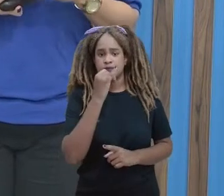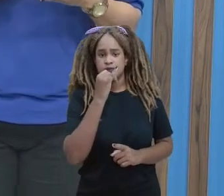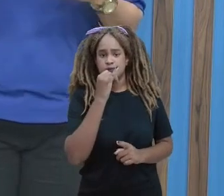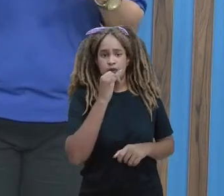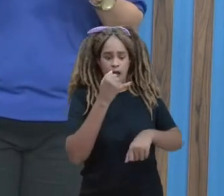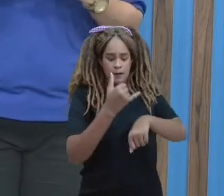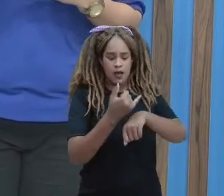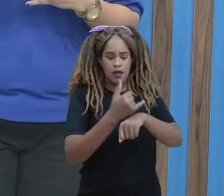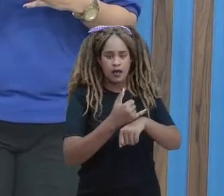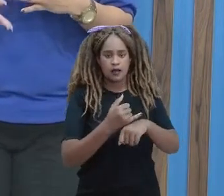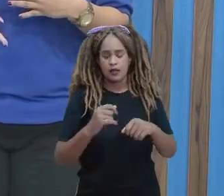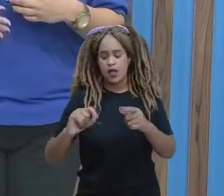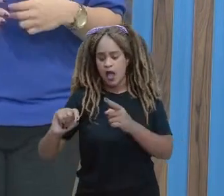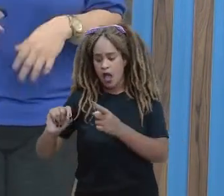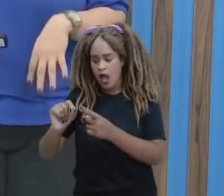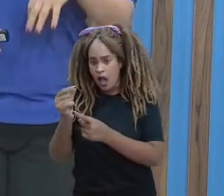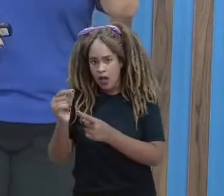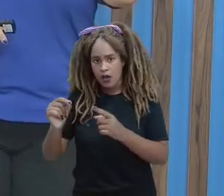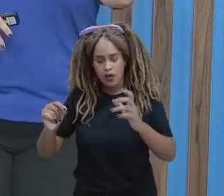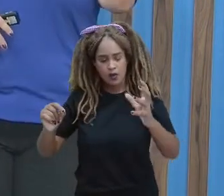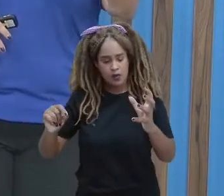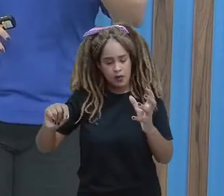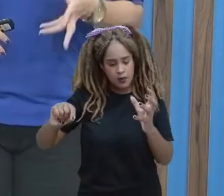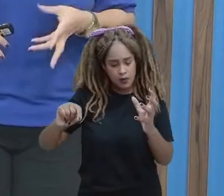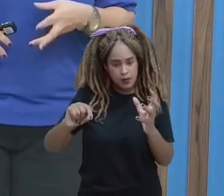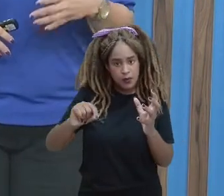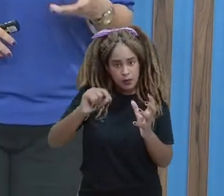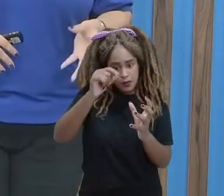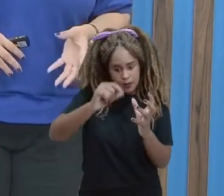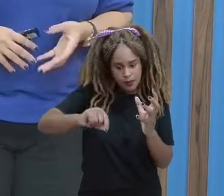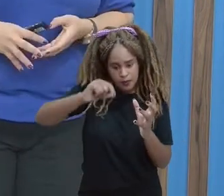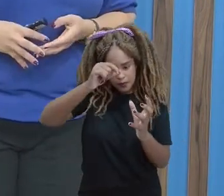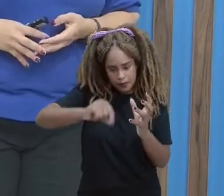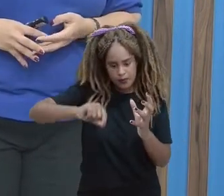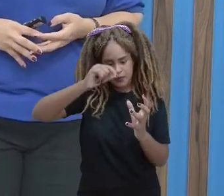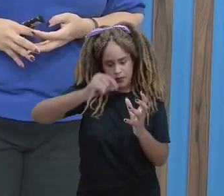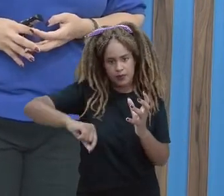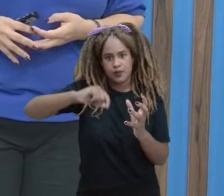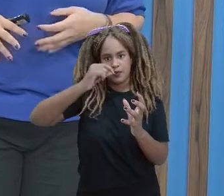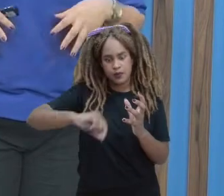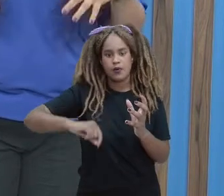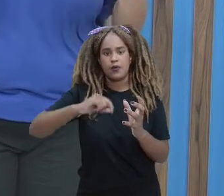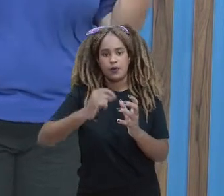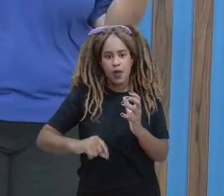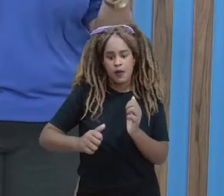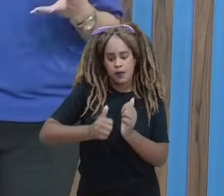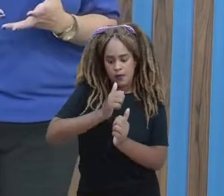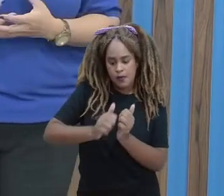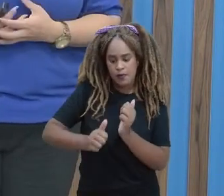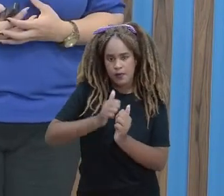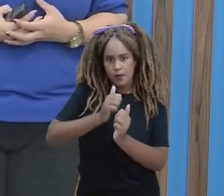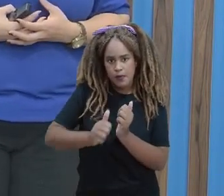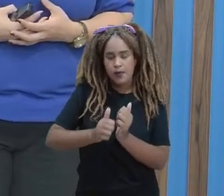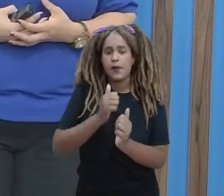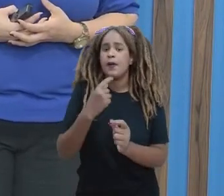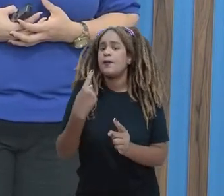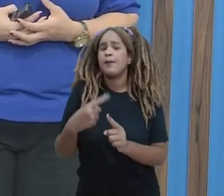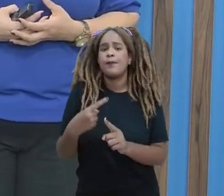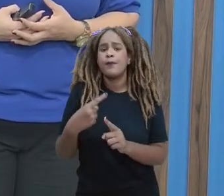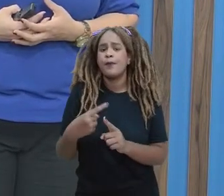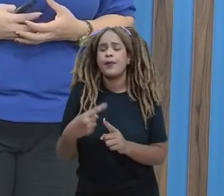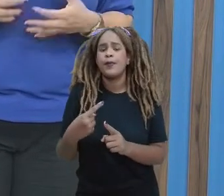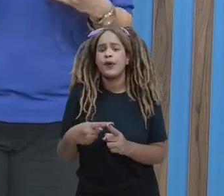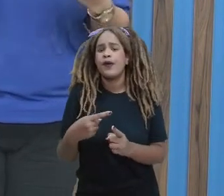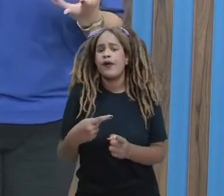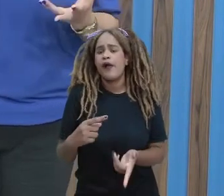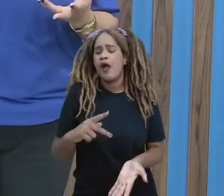friccionar esse objeto, né, que apresenta metal em sua composição também, né, para facilitar aí toda essa história da